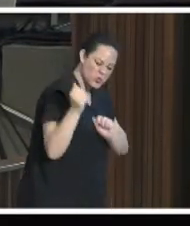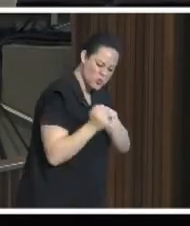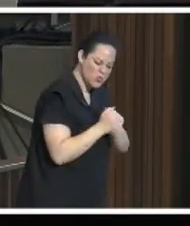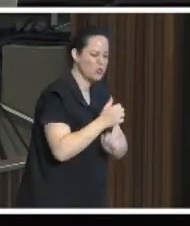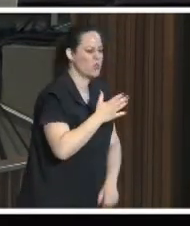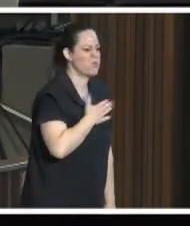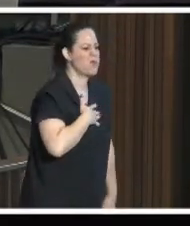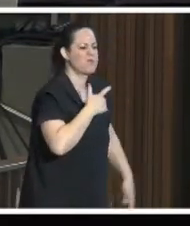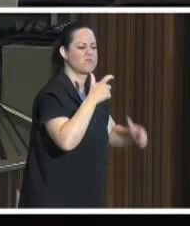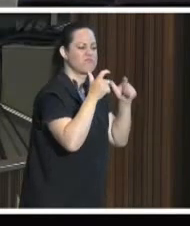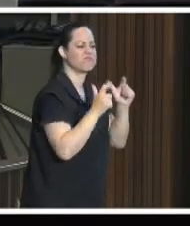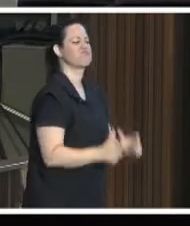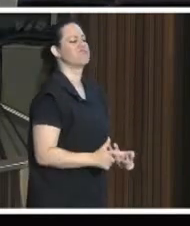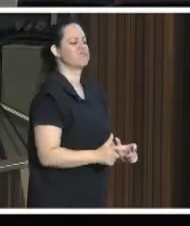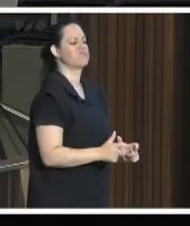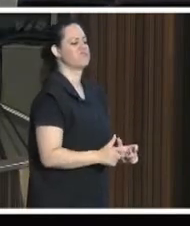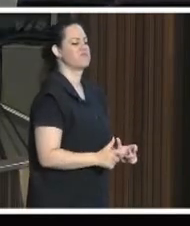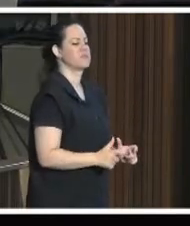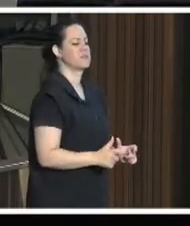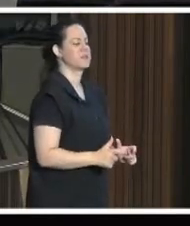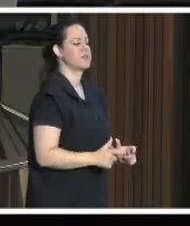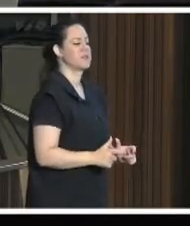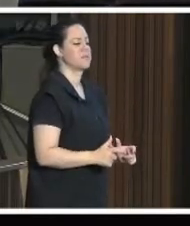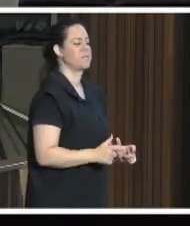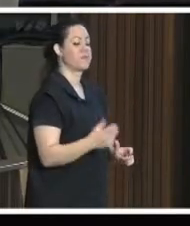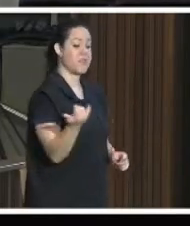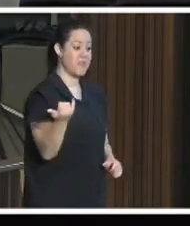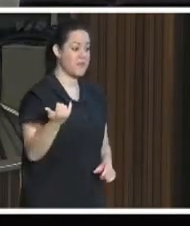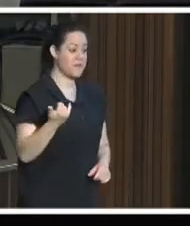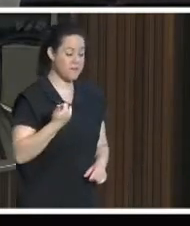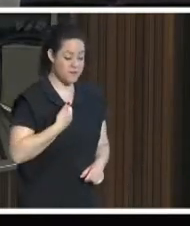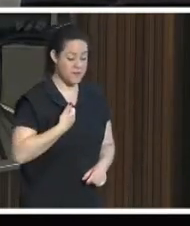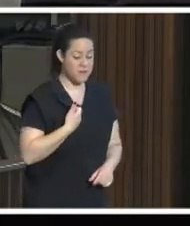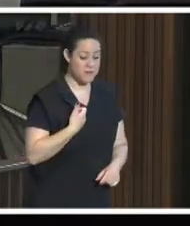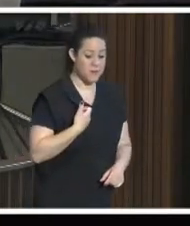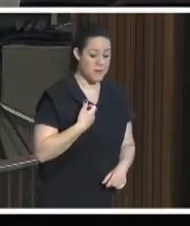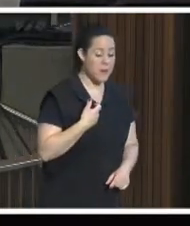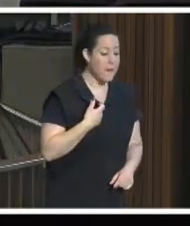naquele lugar. E ele veio me procurar dizendo: Senhor, o Deus,